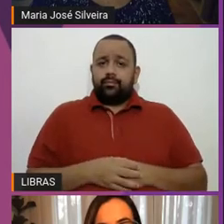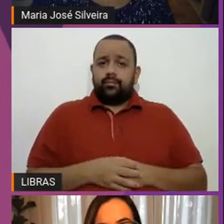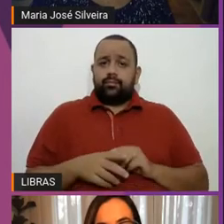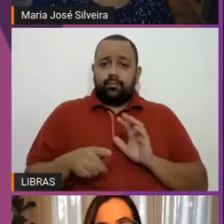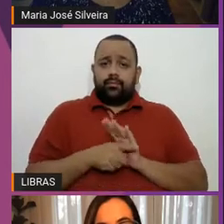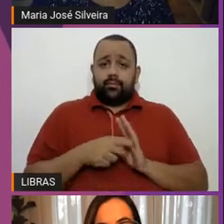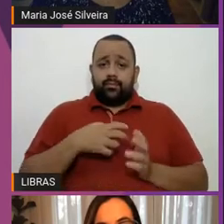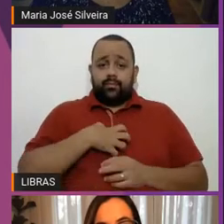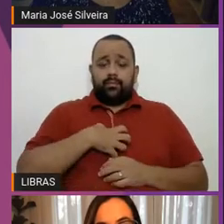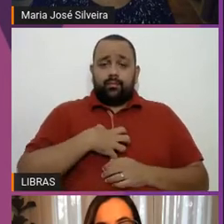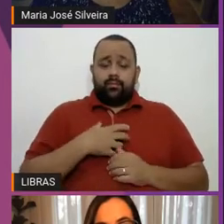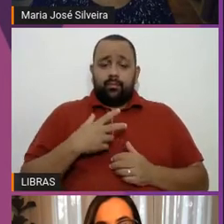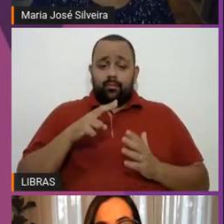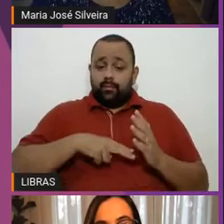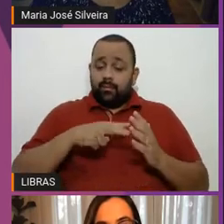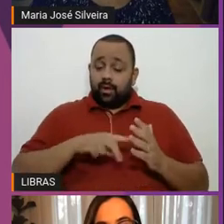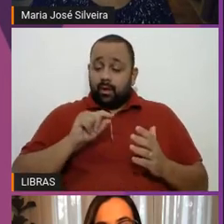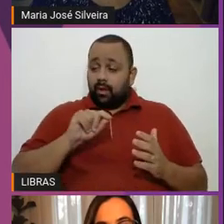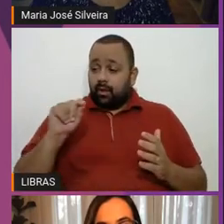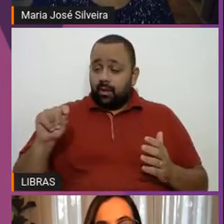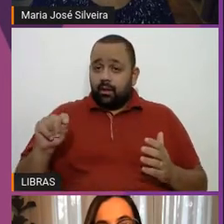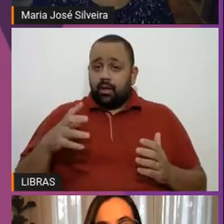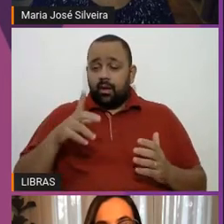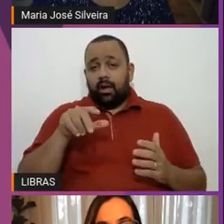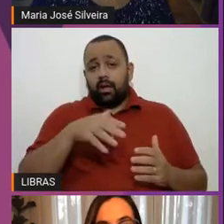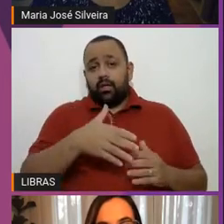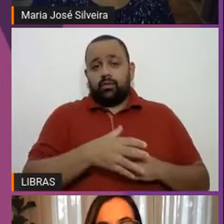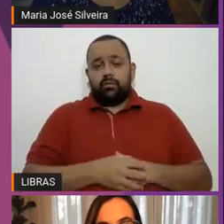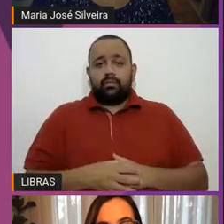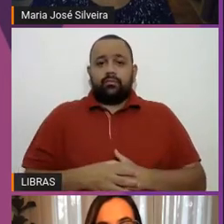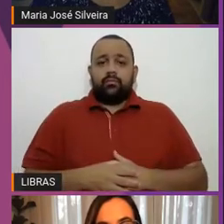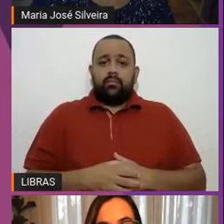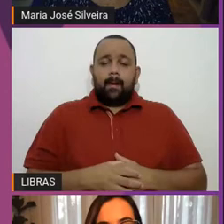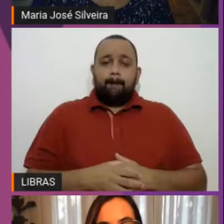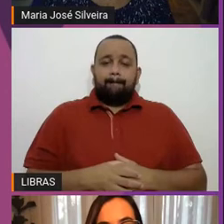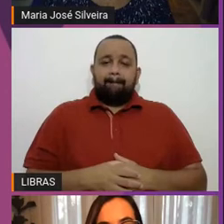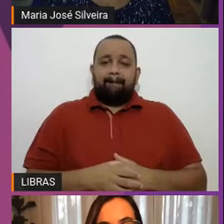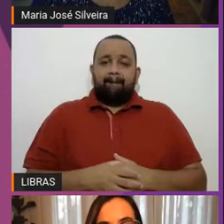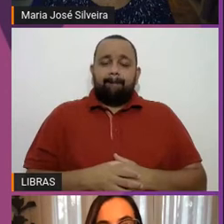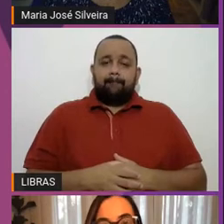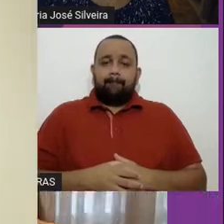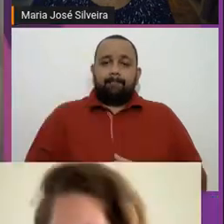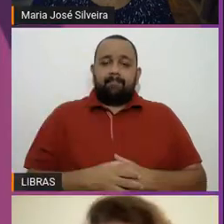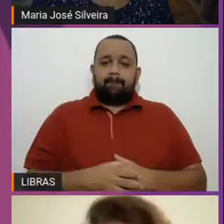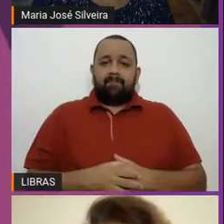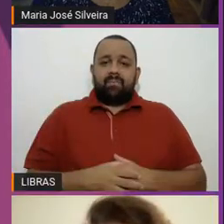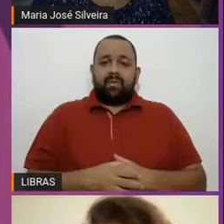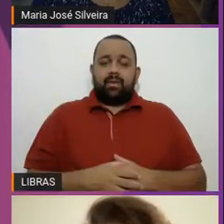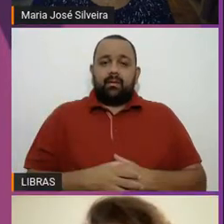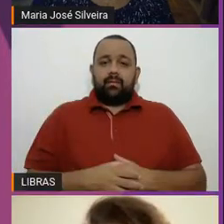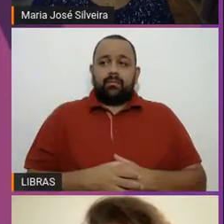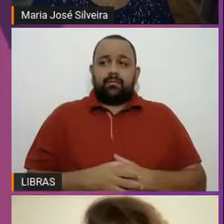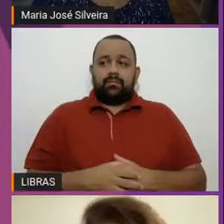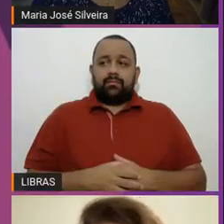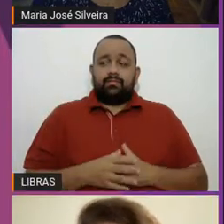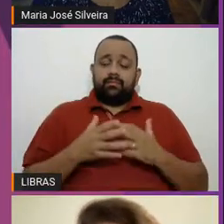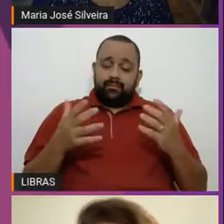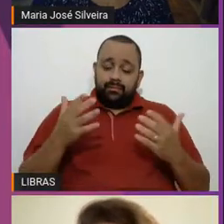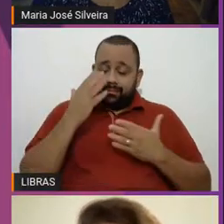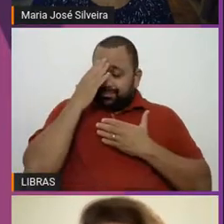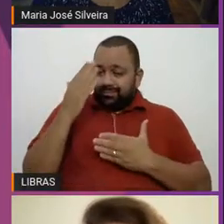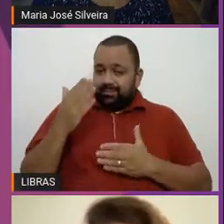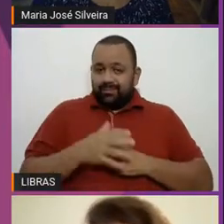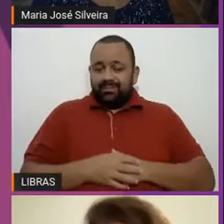nível aqui é típico ali com quem tá lendo Então nesse sentido assim um tempão de um muito